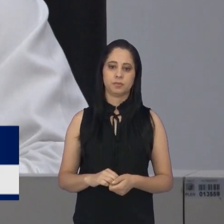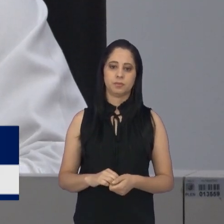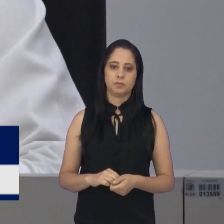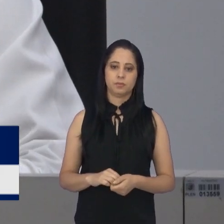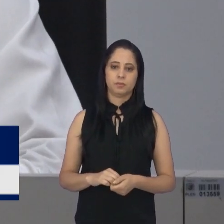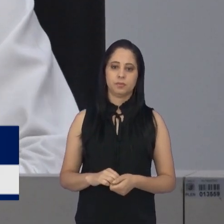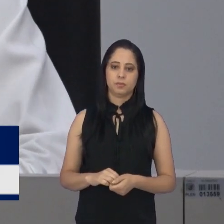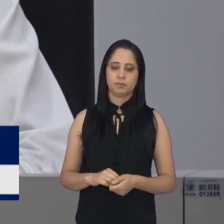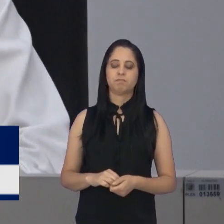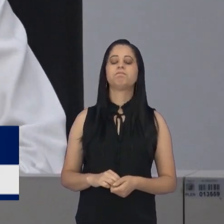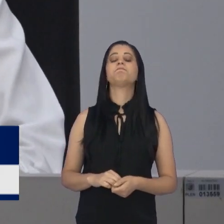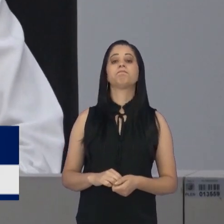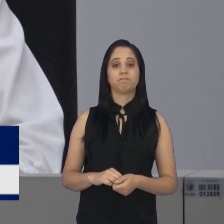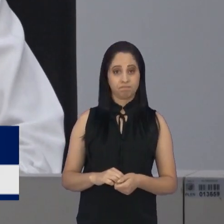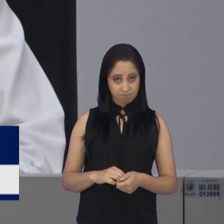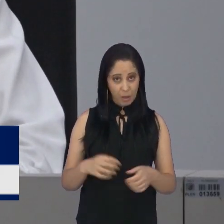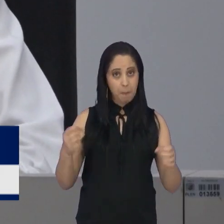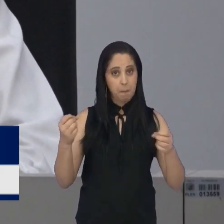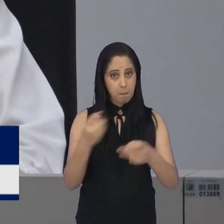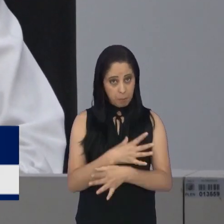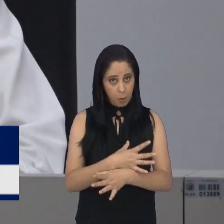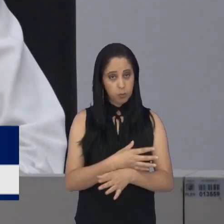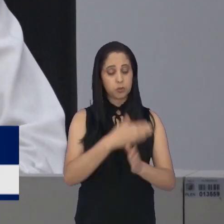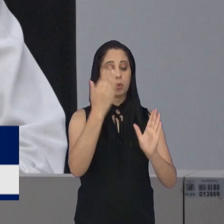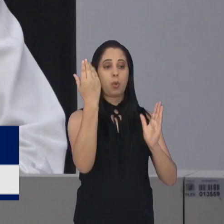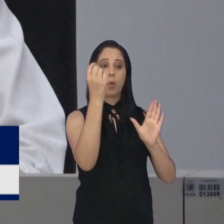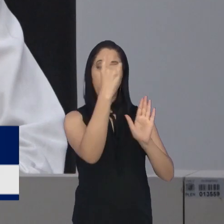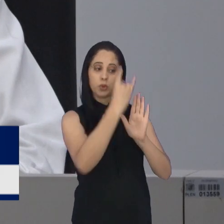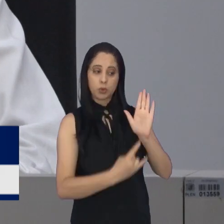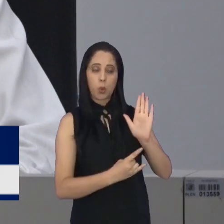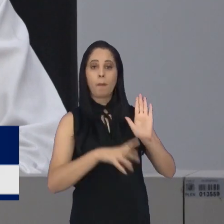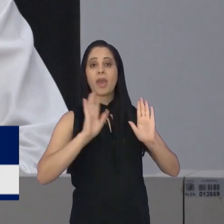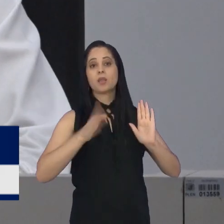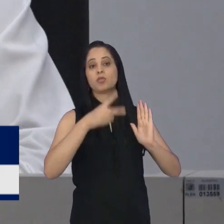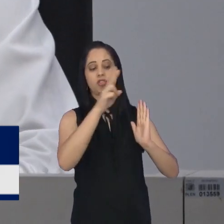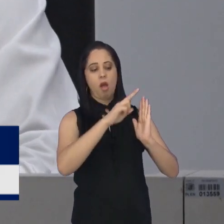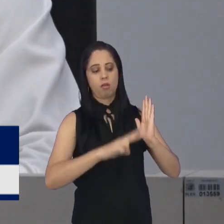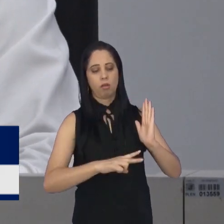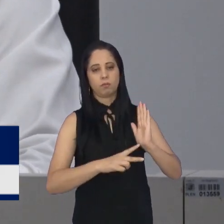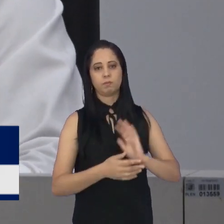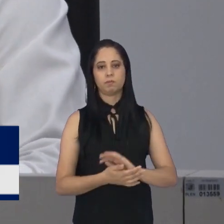16/12/2022. Senhor presidente, esses são os processos da leitura do dia de hoje.